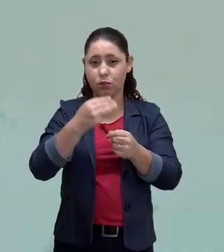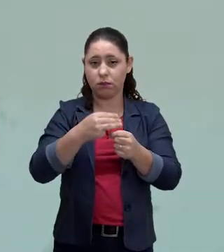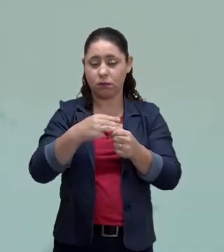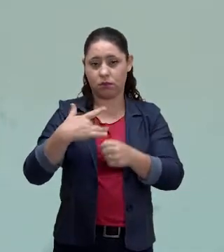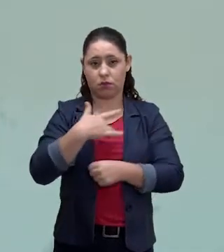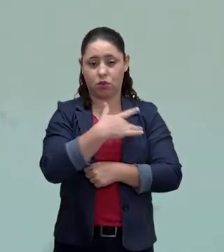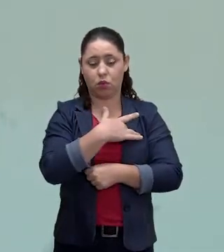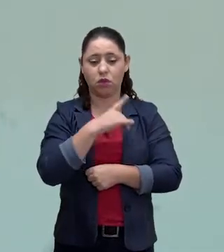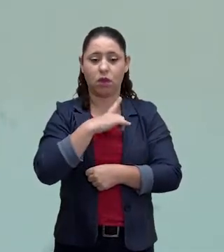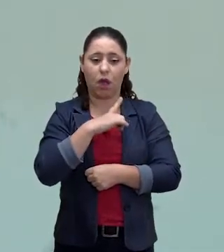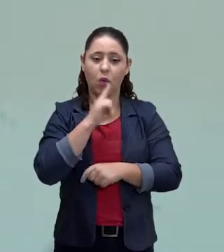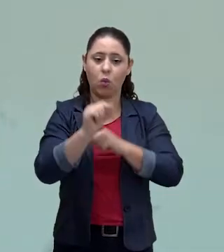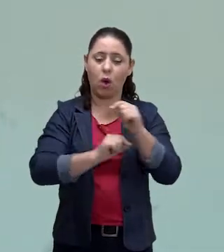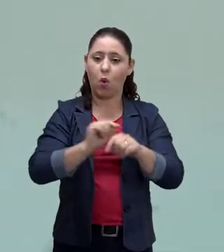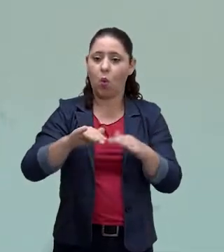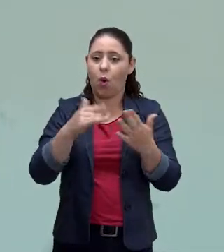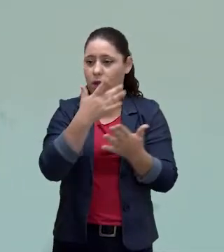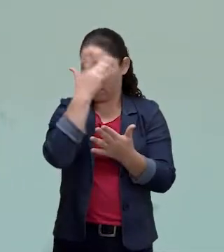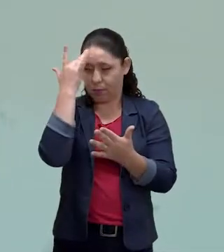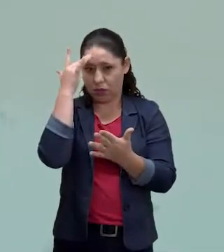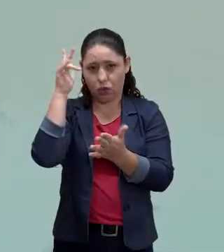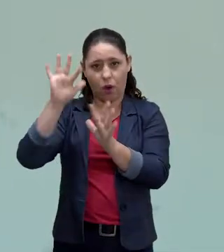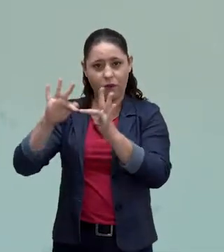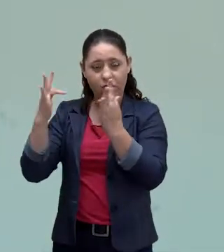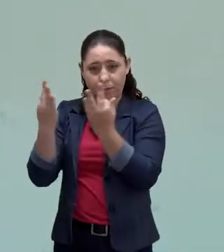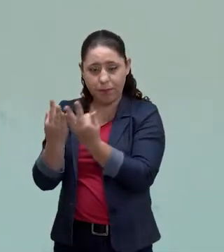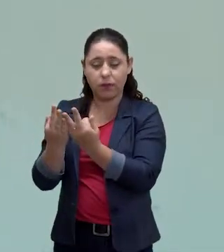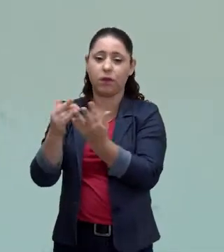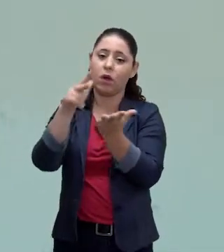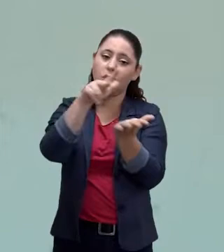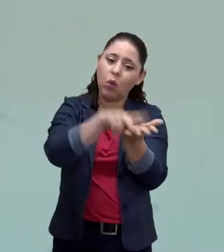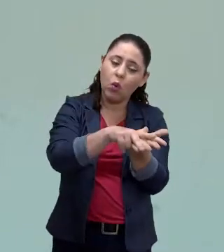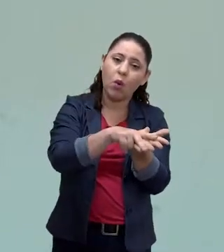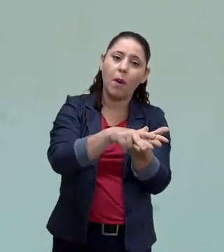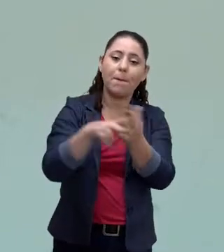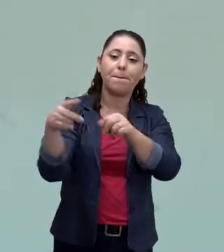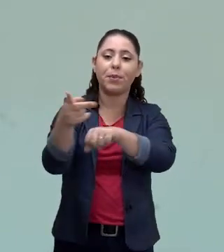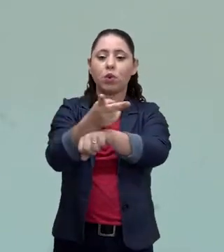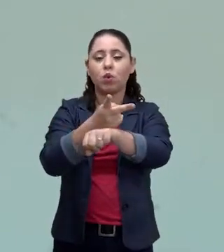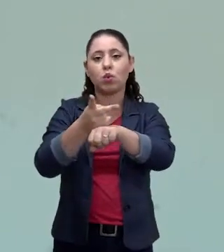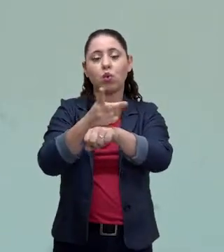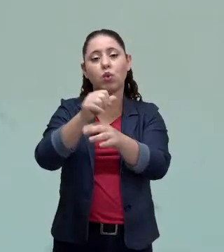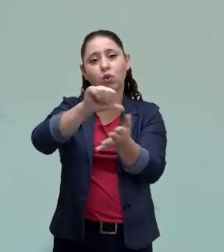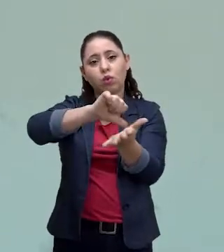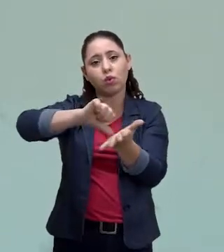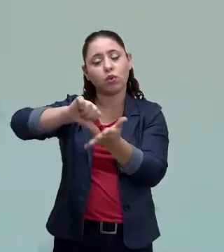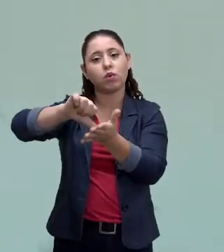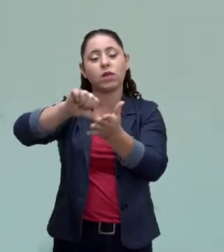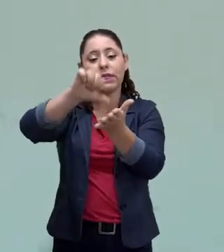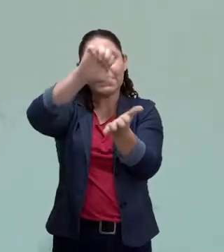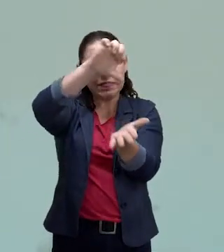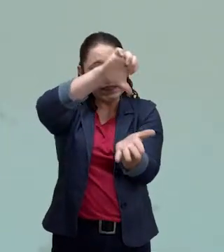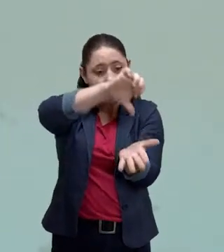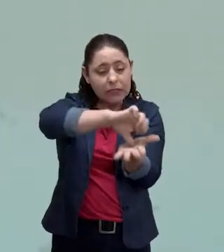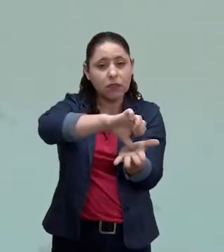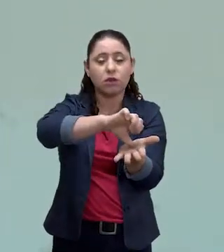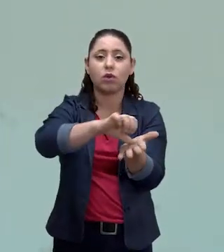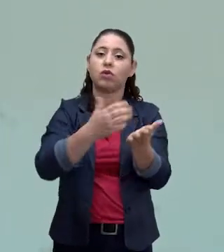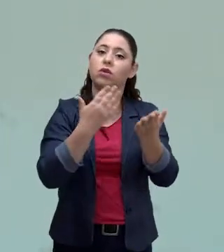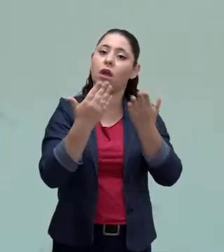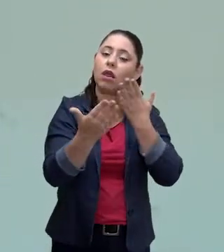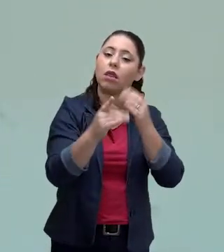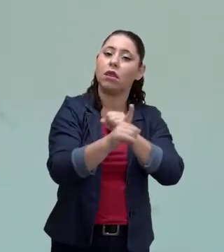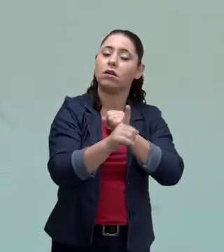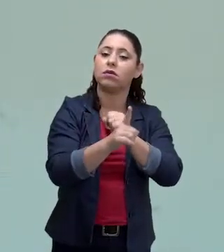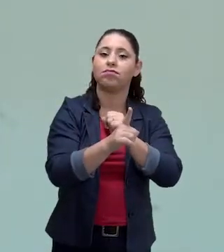de atendimento. Quando um paciente ou um familiar de paciente busca a rede, busca um centro de atenção